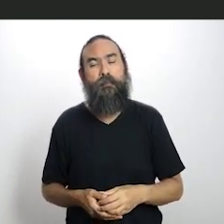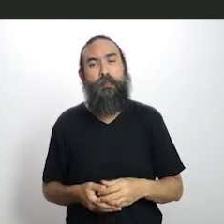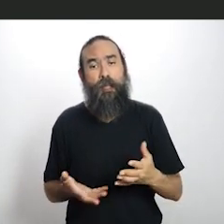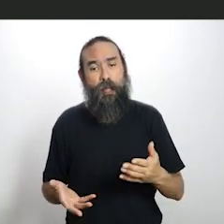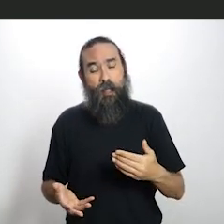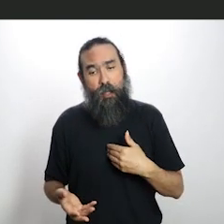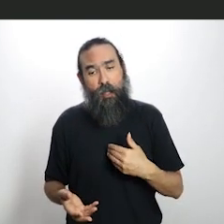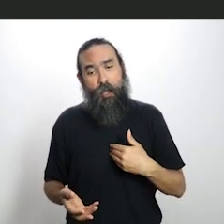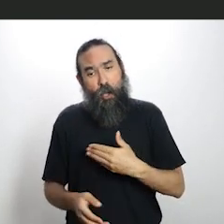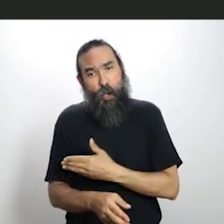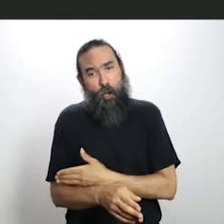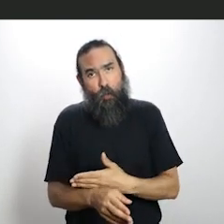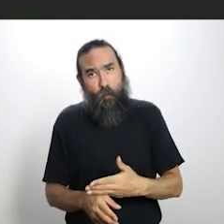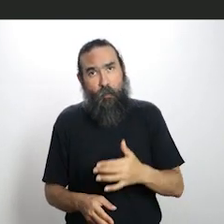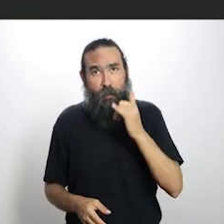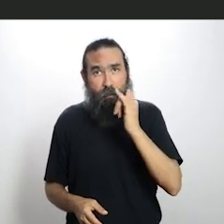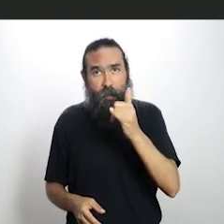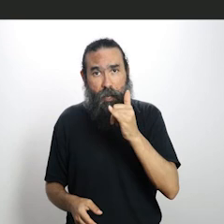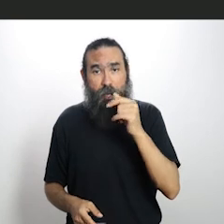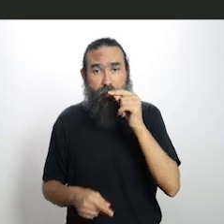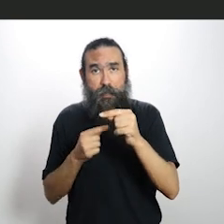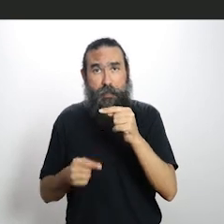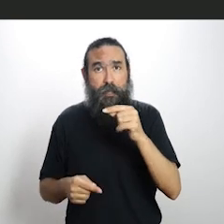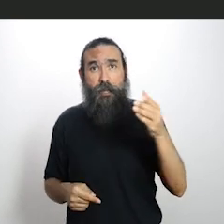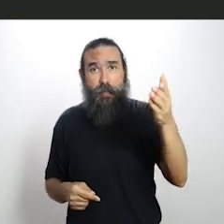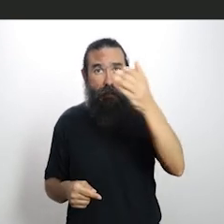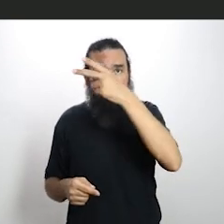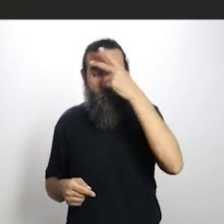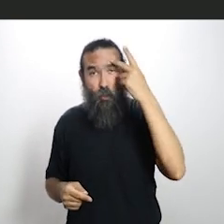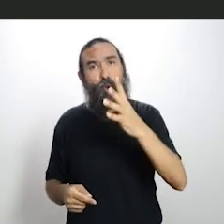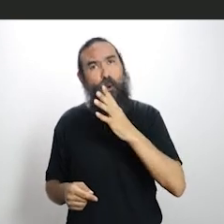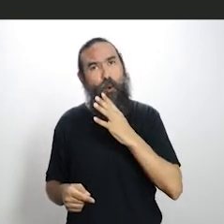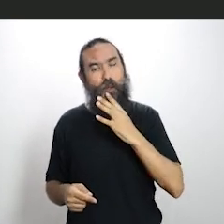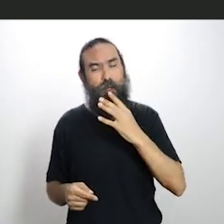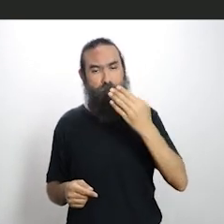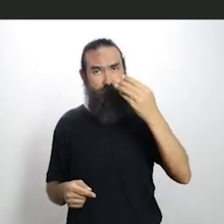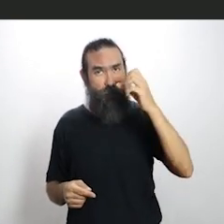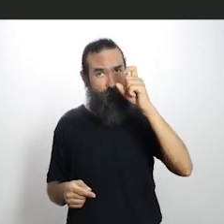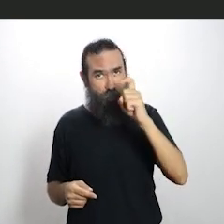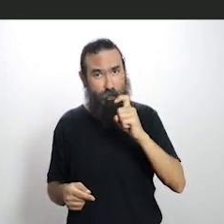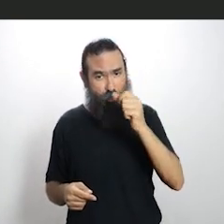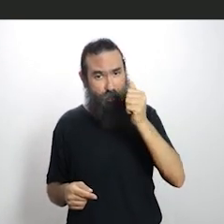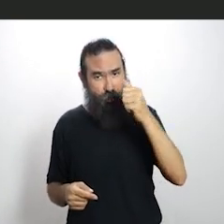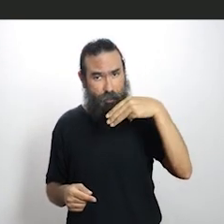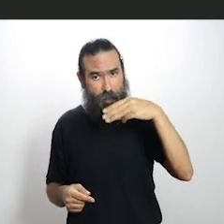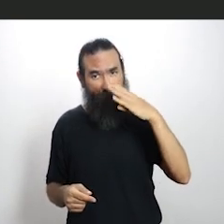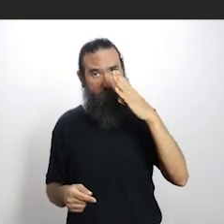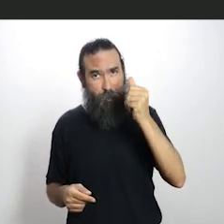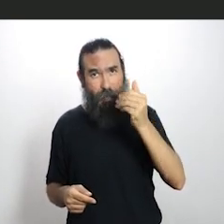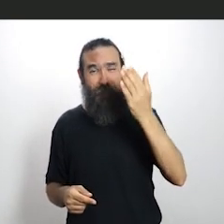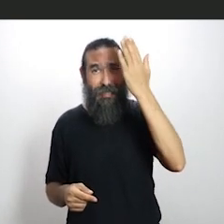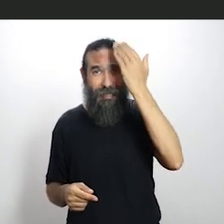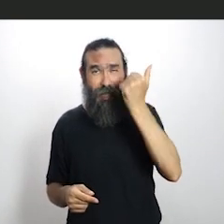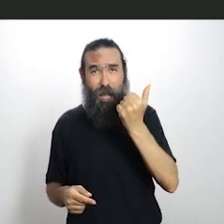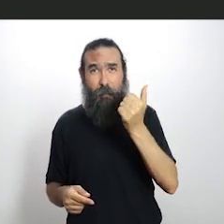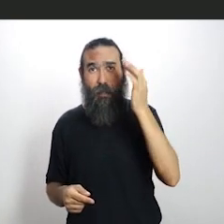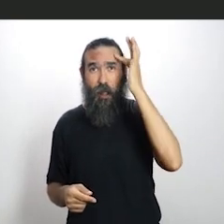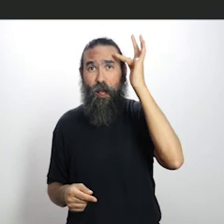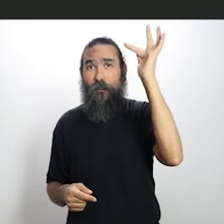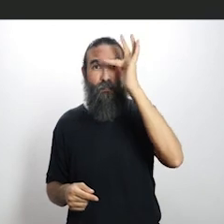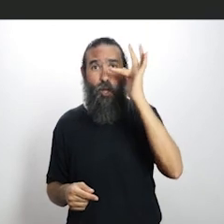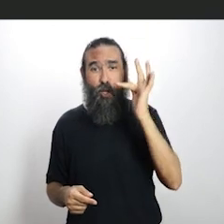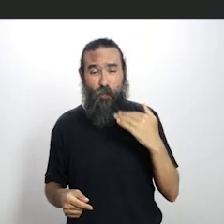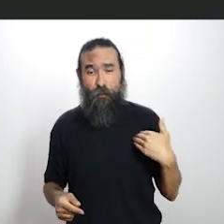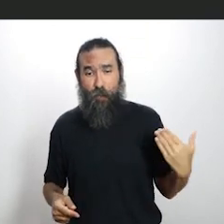é pautada é montada na história das mulheres negras né então eu acho sem dúvida